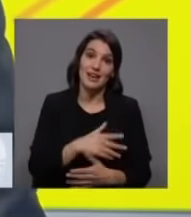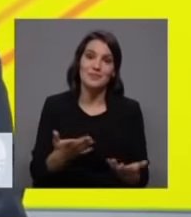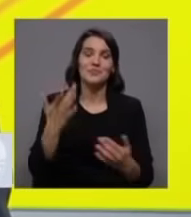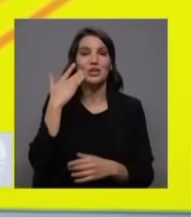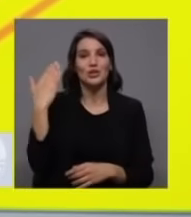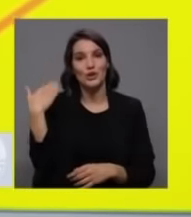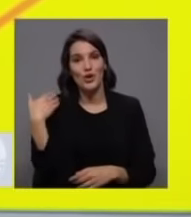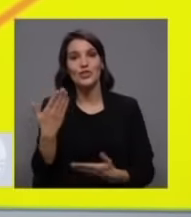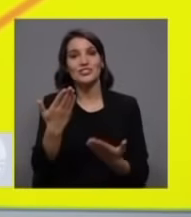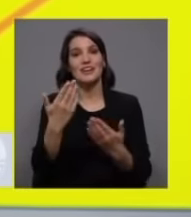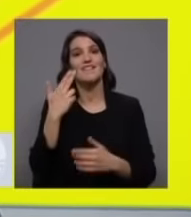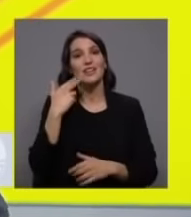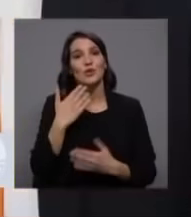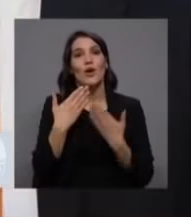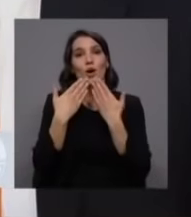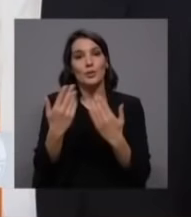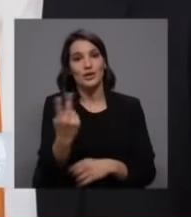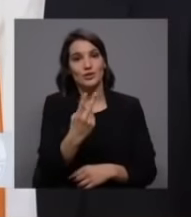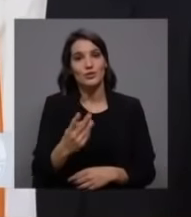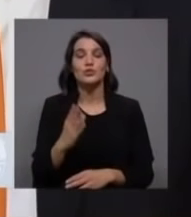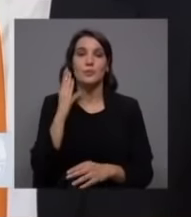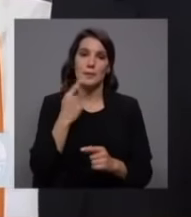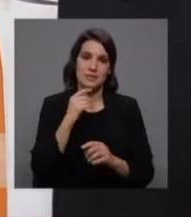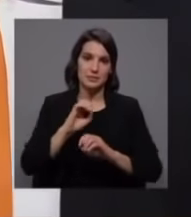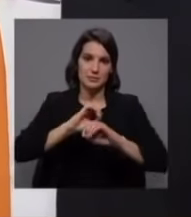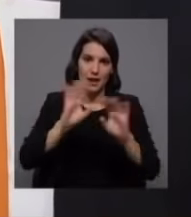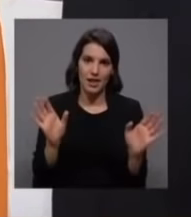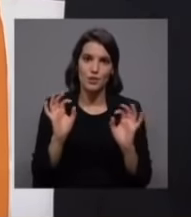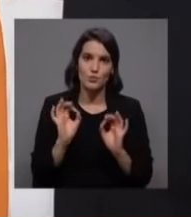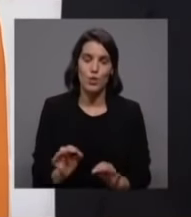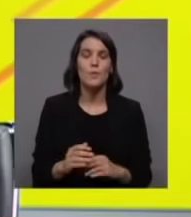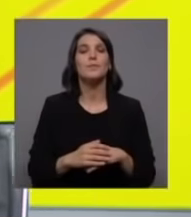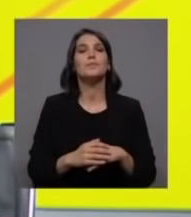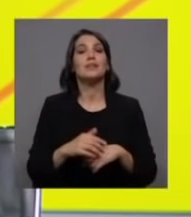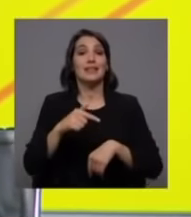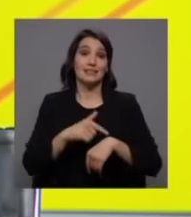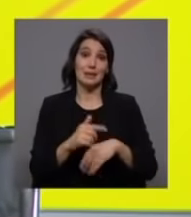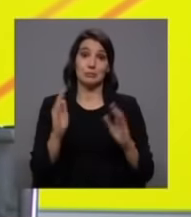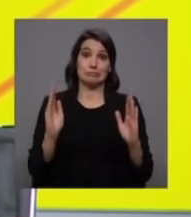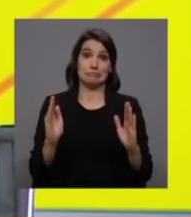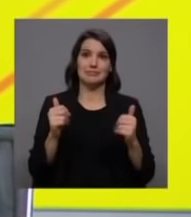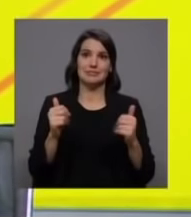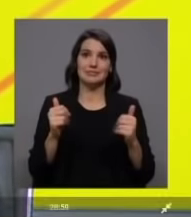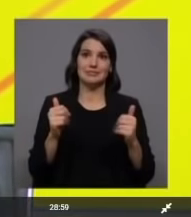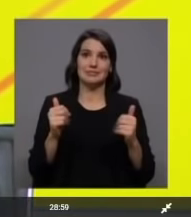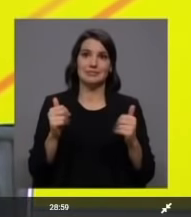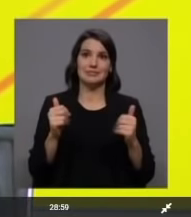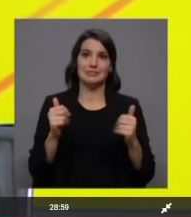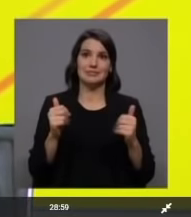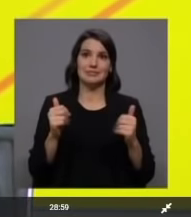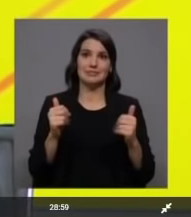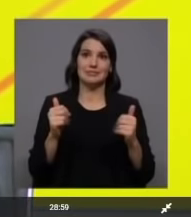André Ventura penso que ficou dentro do tempo e